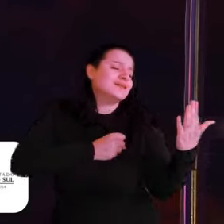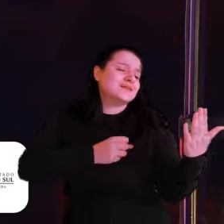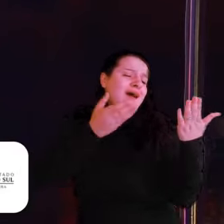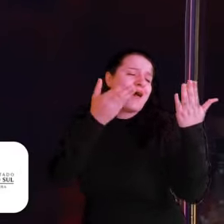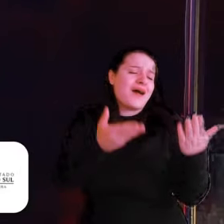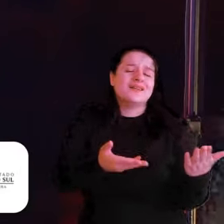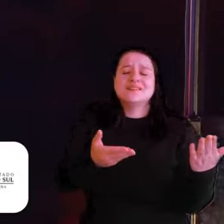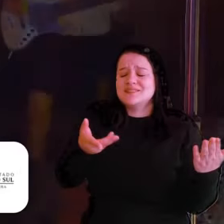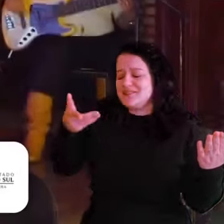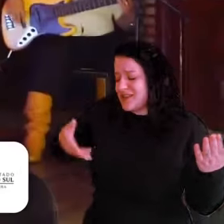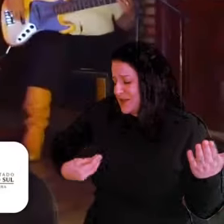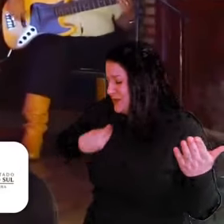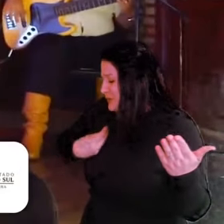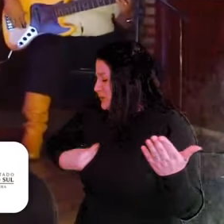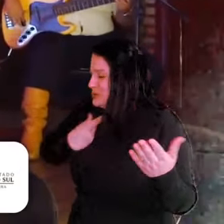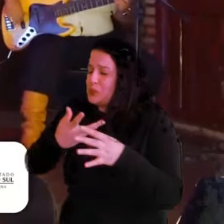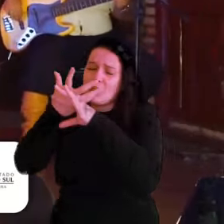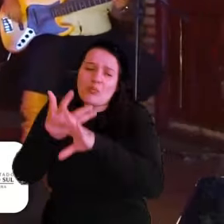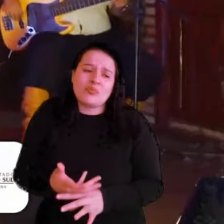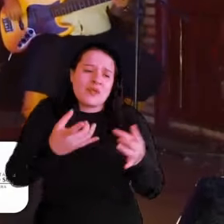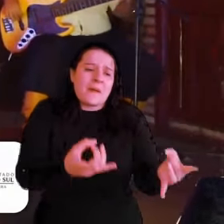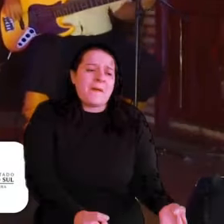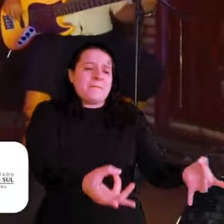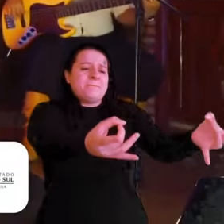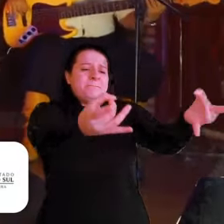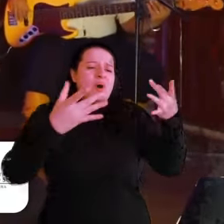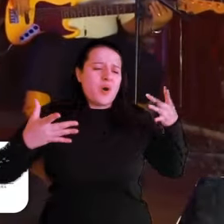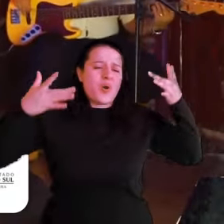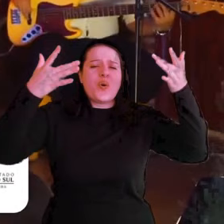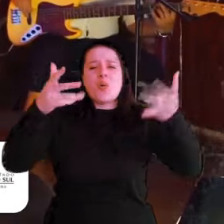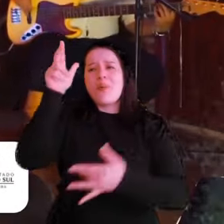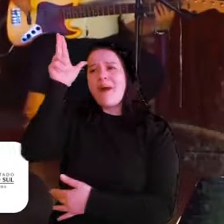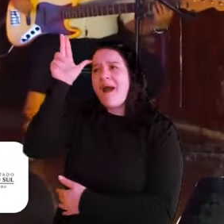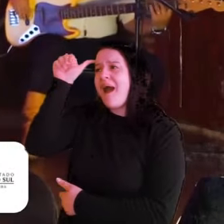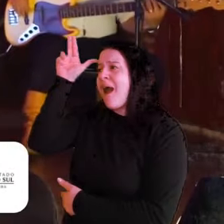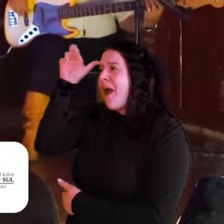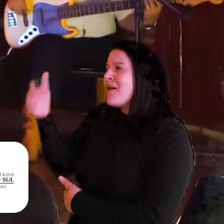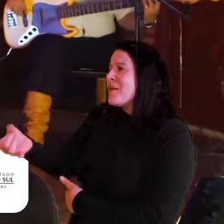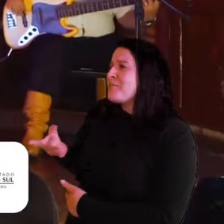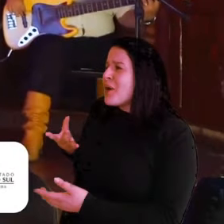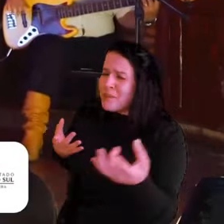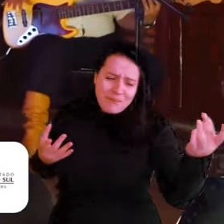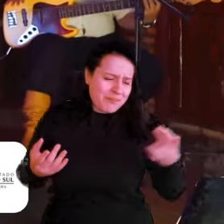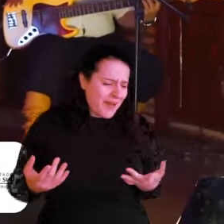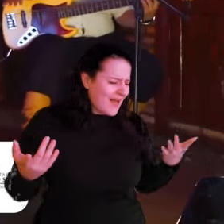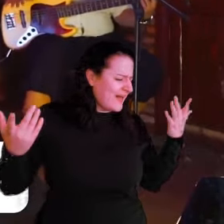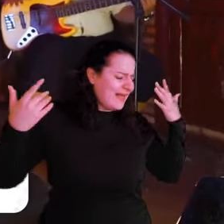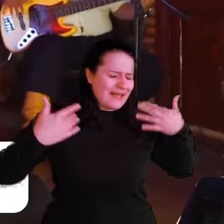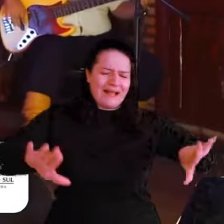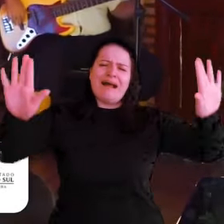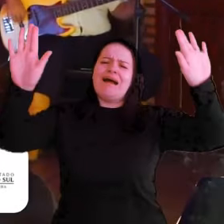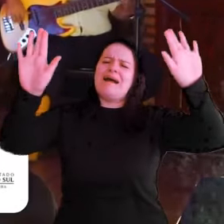Saudade dela aqui na estância, teu cavalo me abandonou, fez igual a ela e